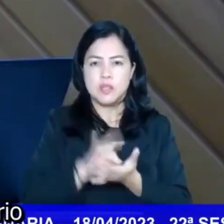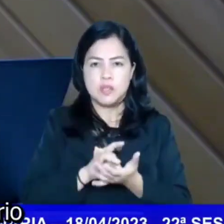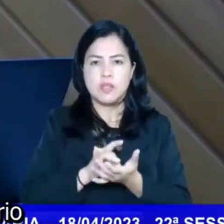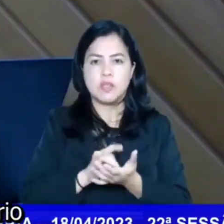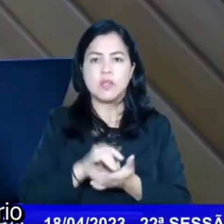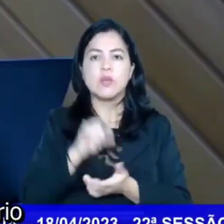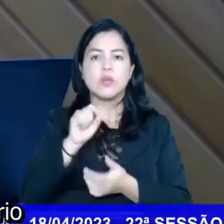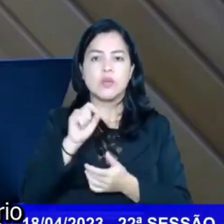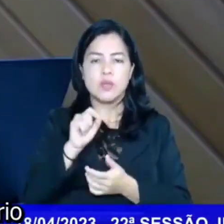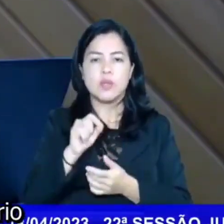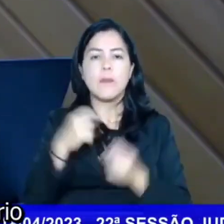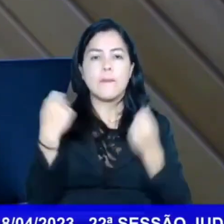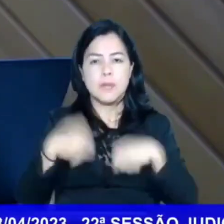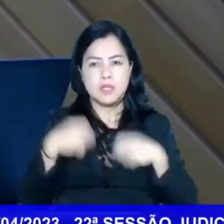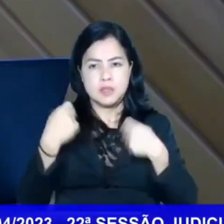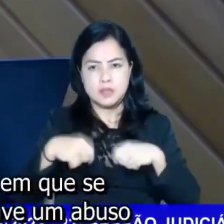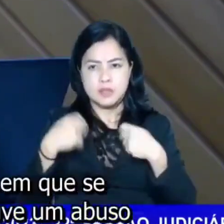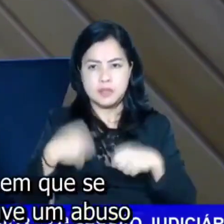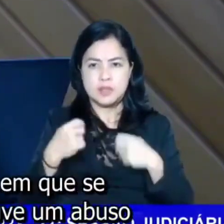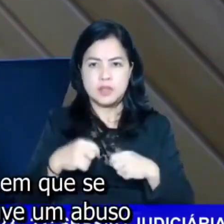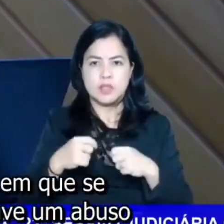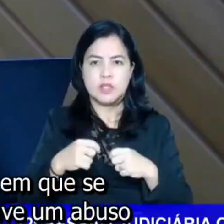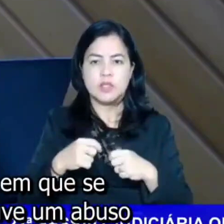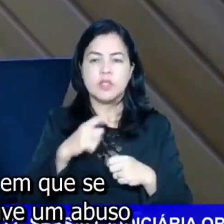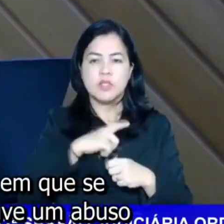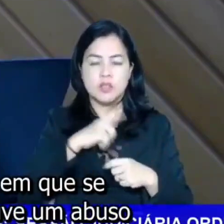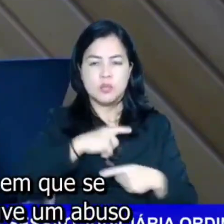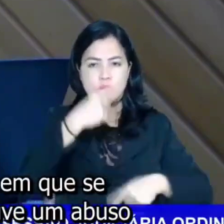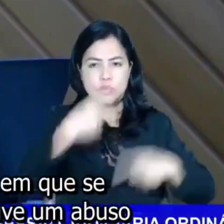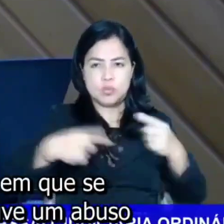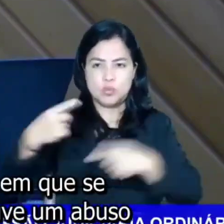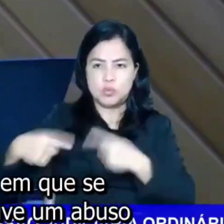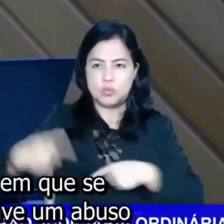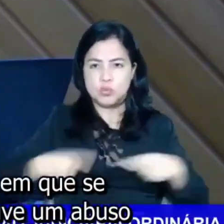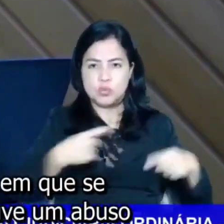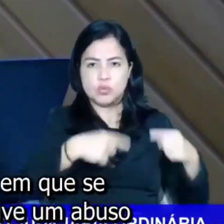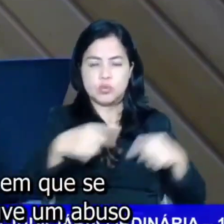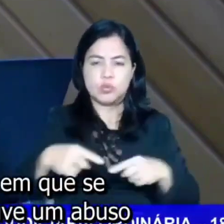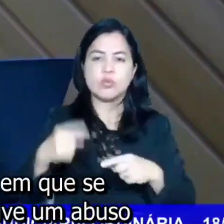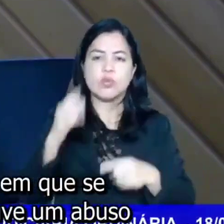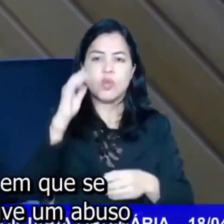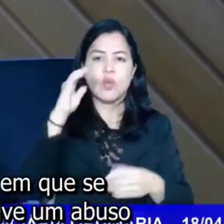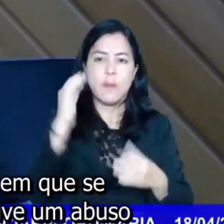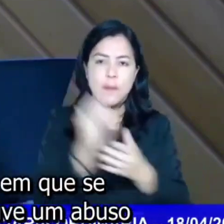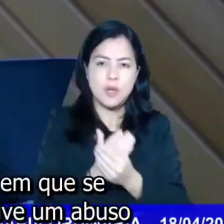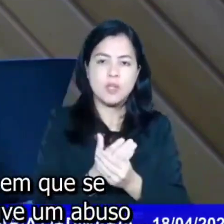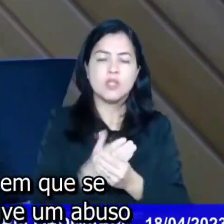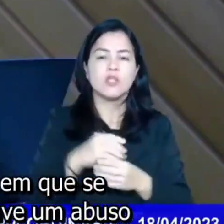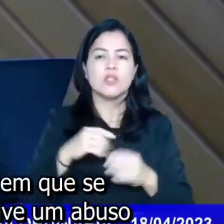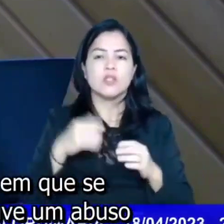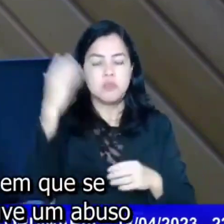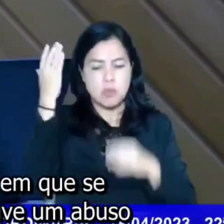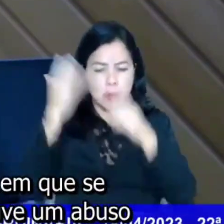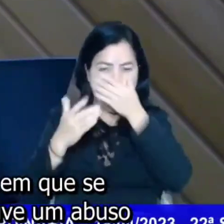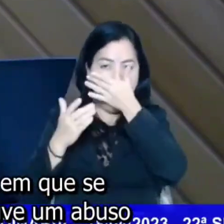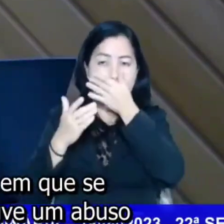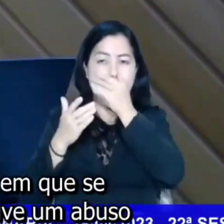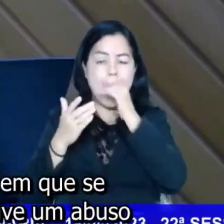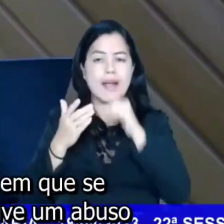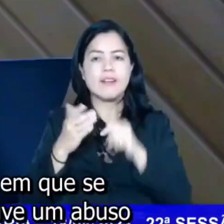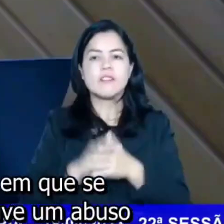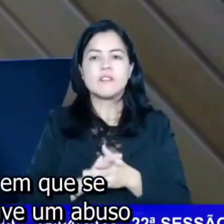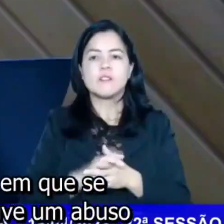realmente o que é necessário para que seja debatido nessa corte, que é processos em que se comprove que